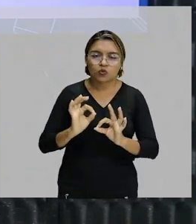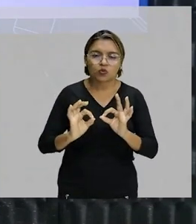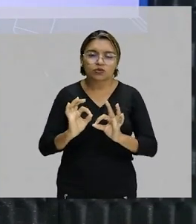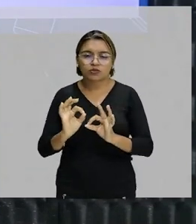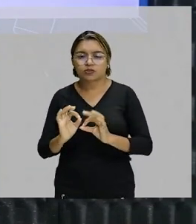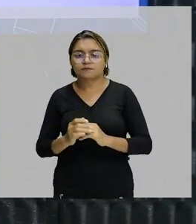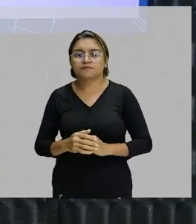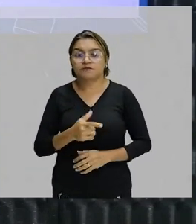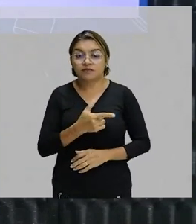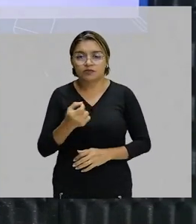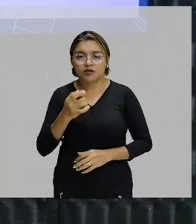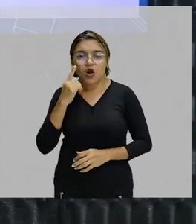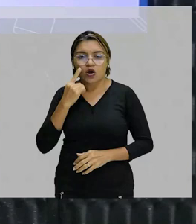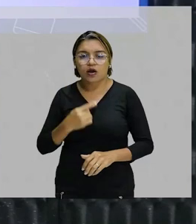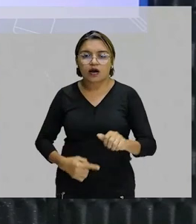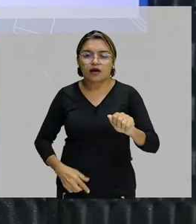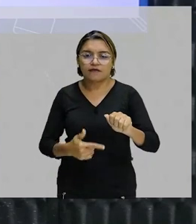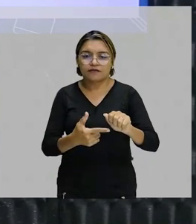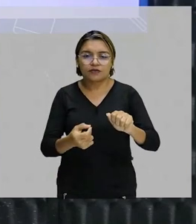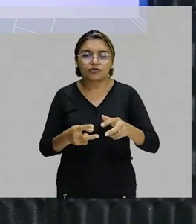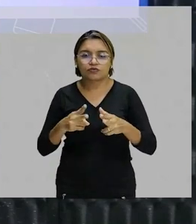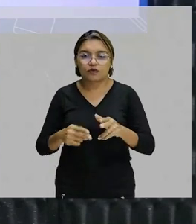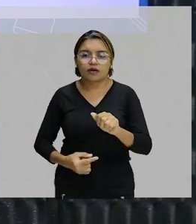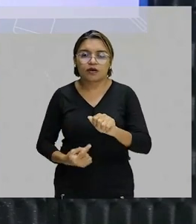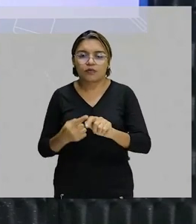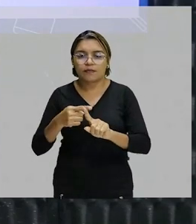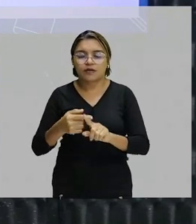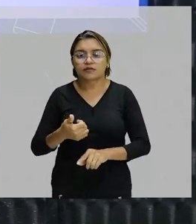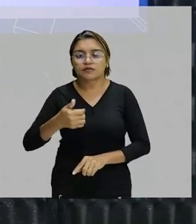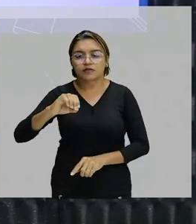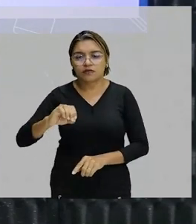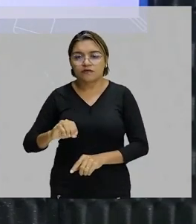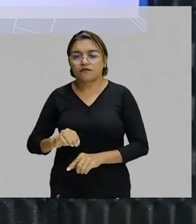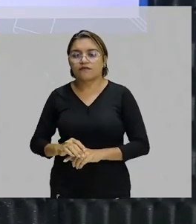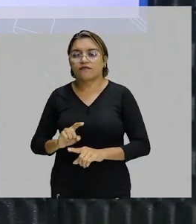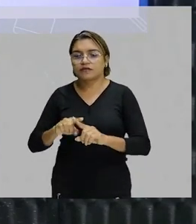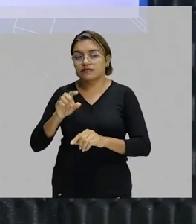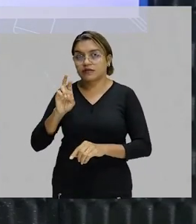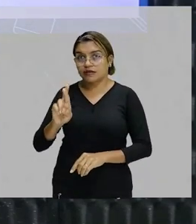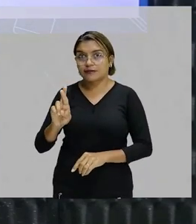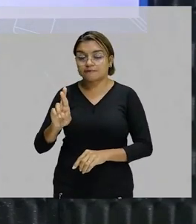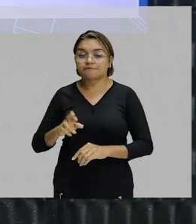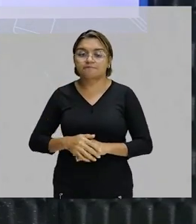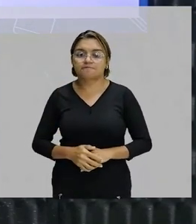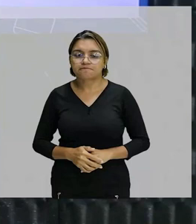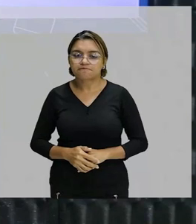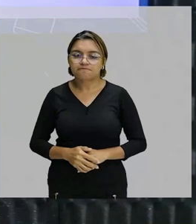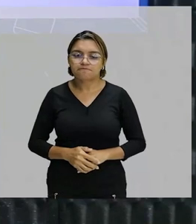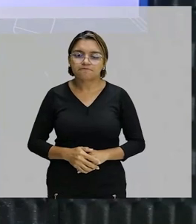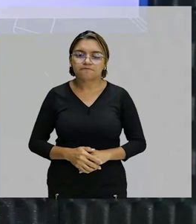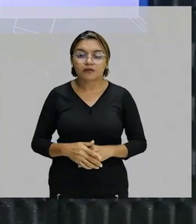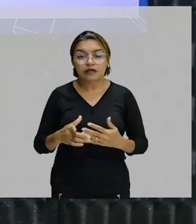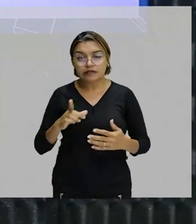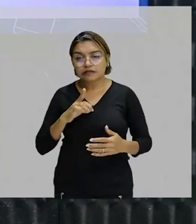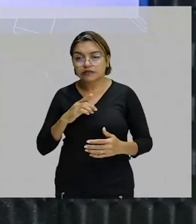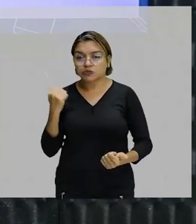20º termo Então eu tenho A20 = 1 + 20 - 1 x r no caso 20 - 1 já deu 19 aqui eu vou